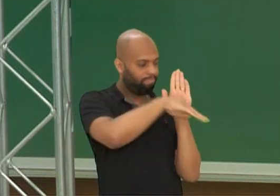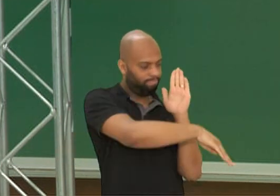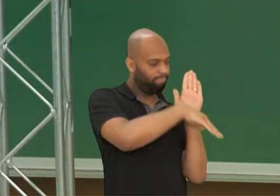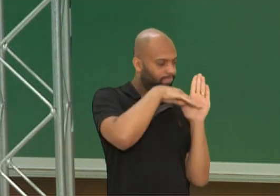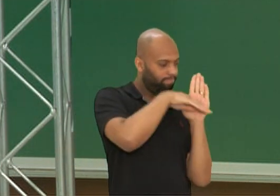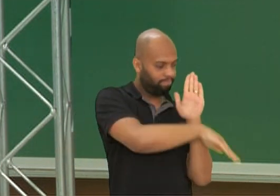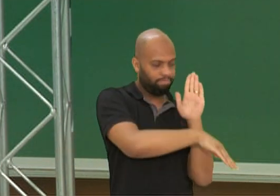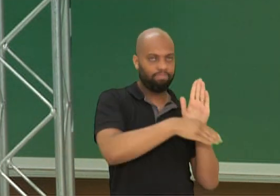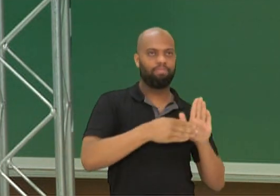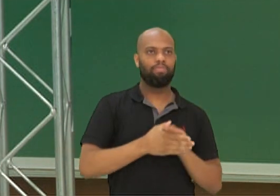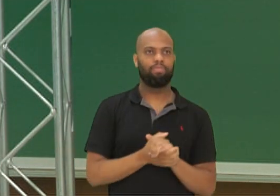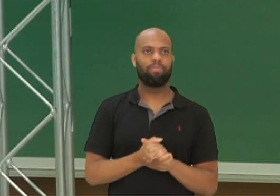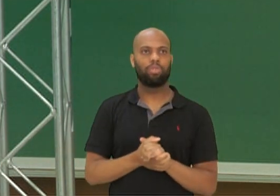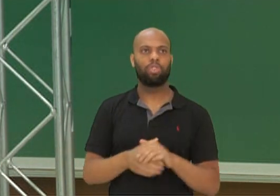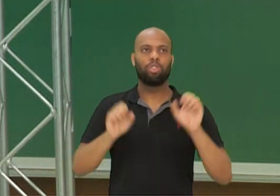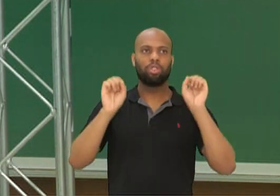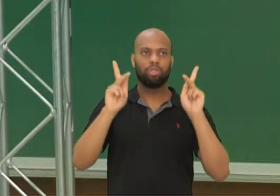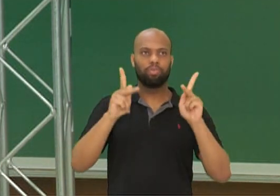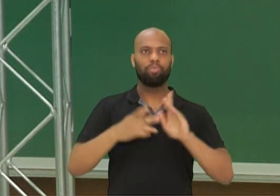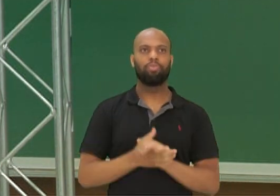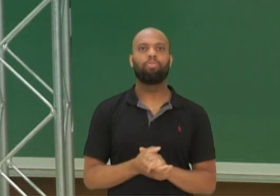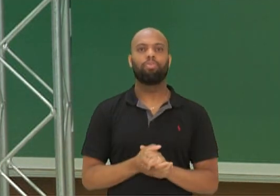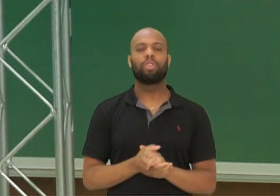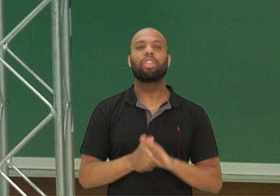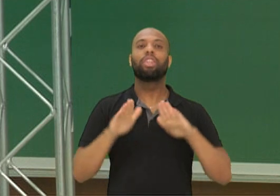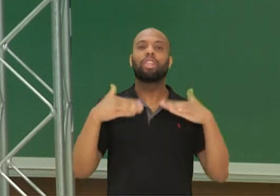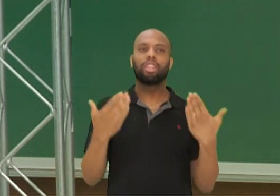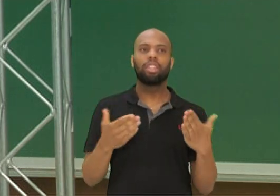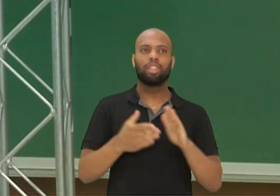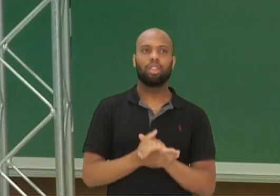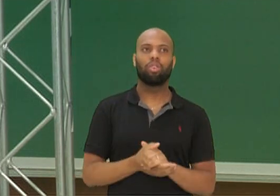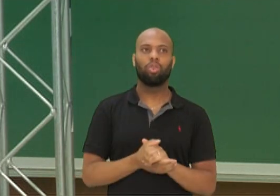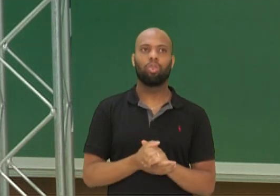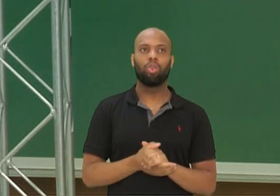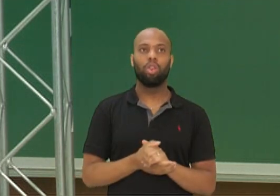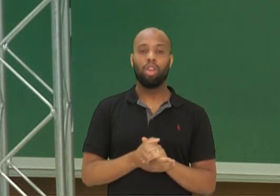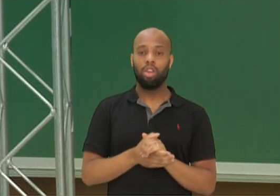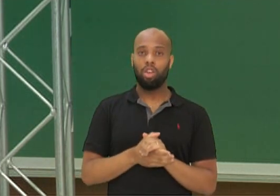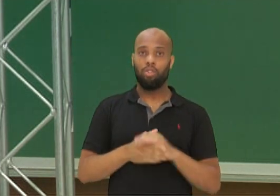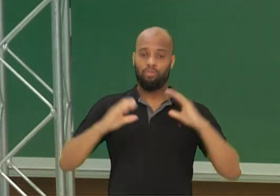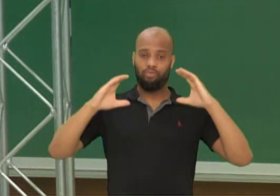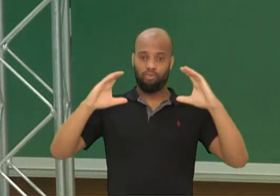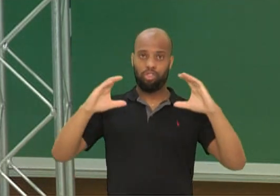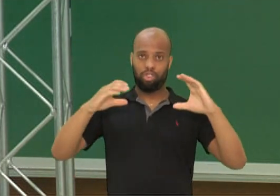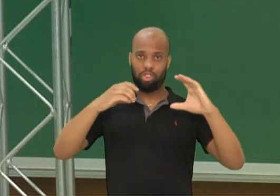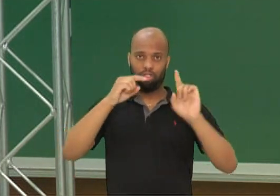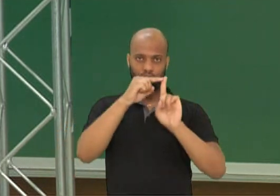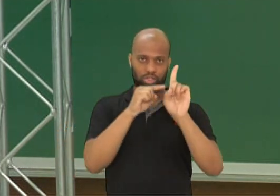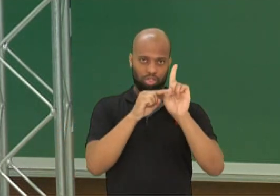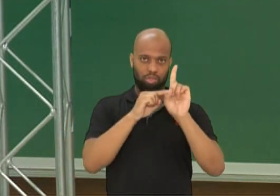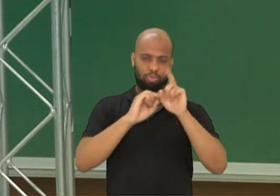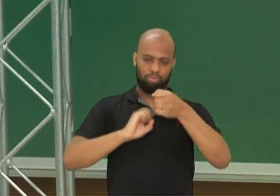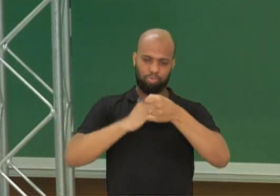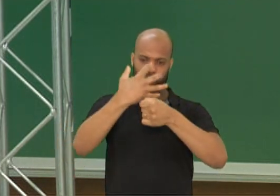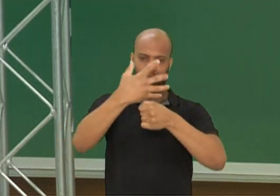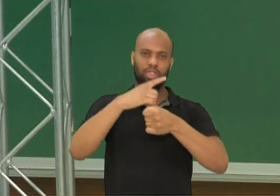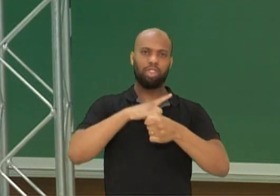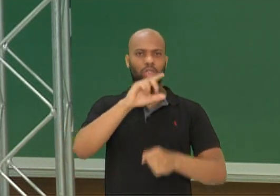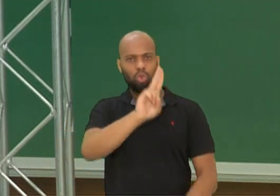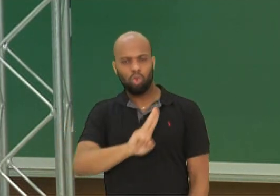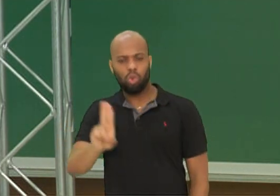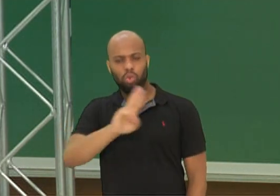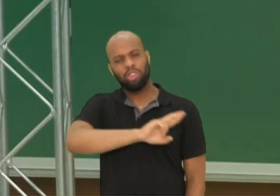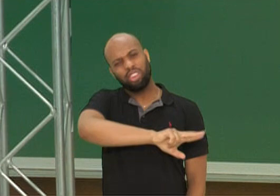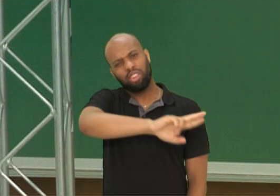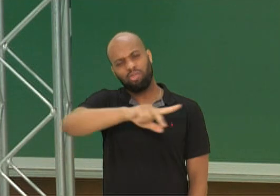x. Muito bem, gente. Lembrando que função exponencial tem aplicações em